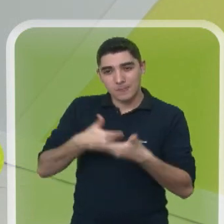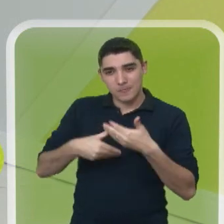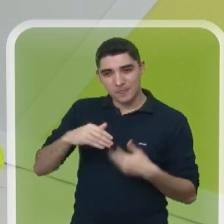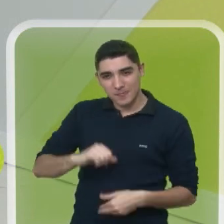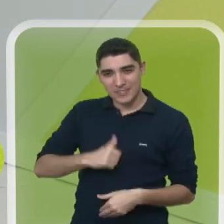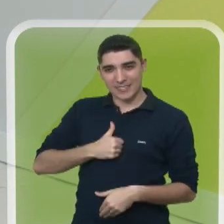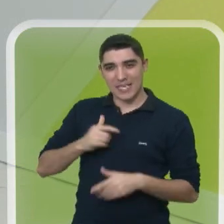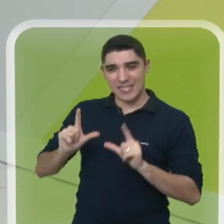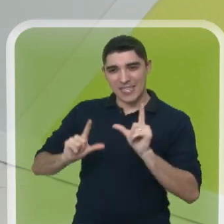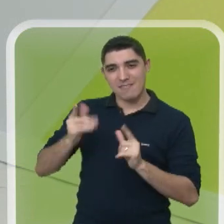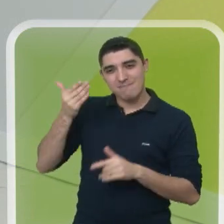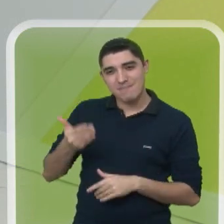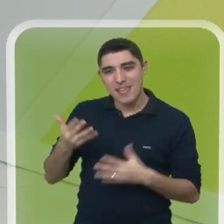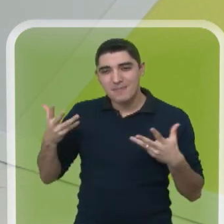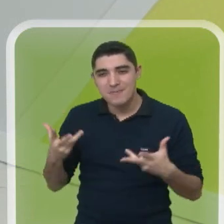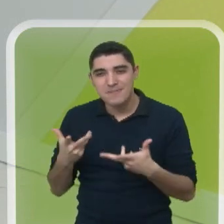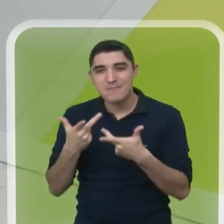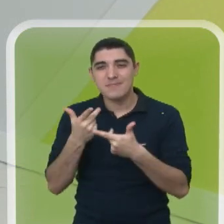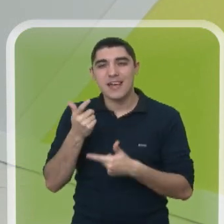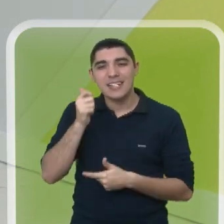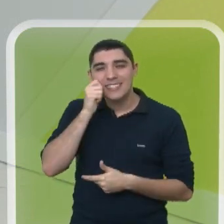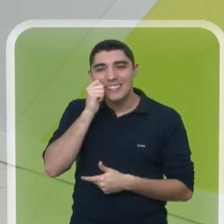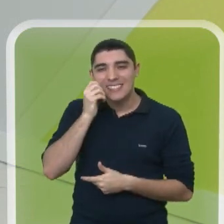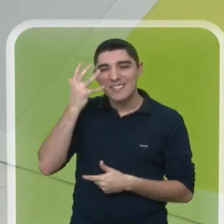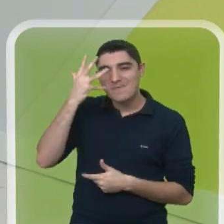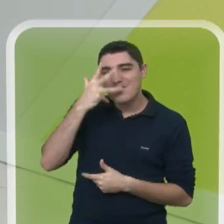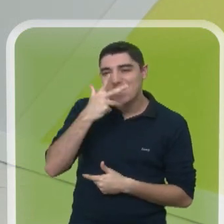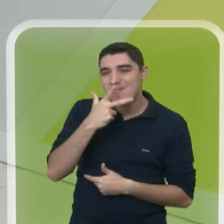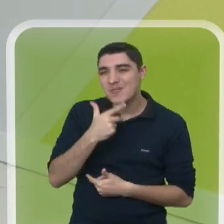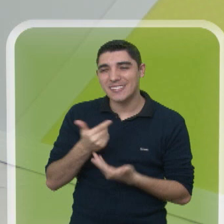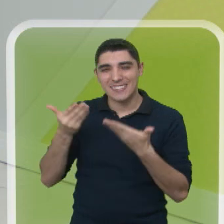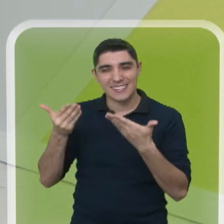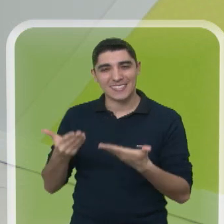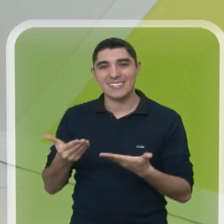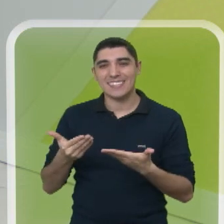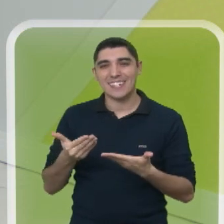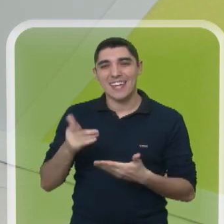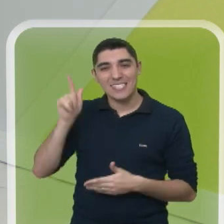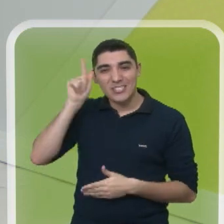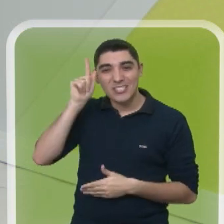com você, com a bela, estonteante, a sensacional, a